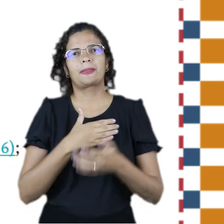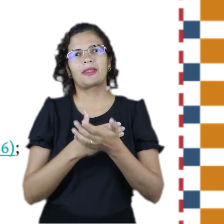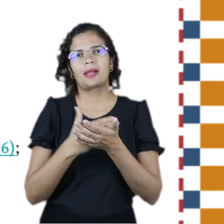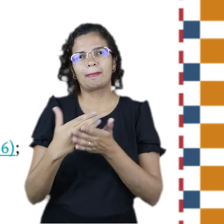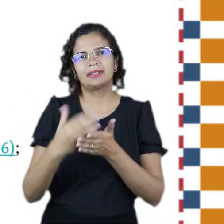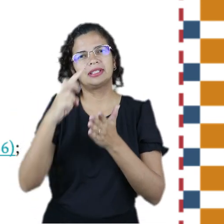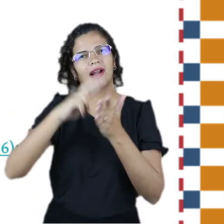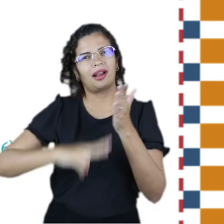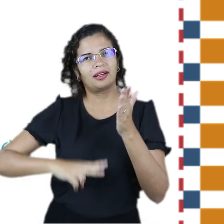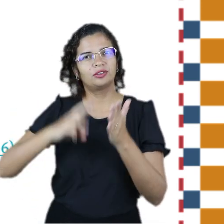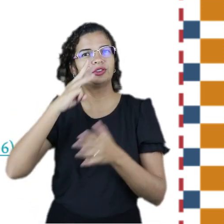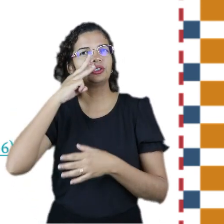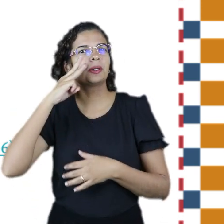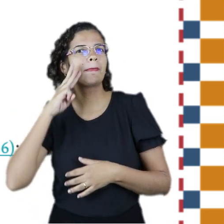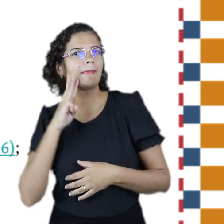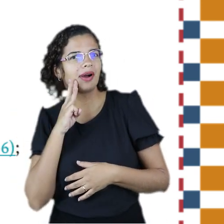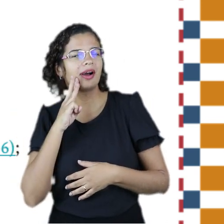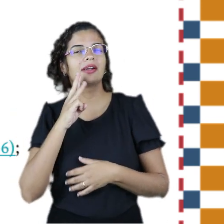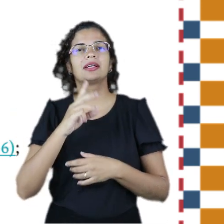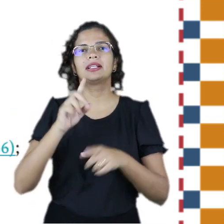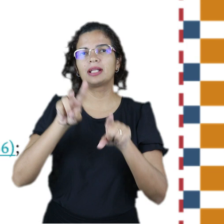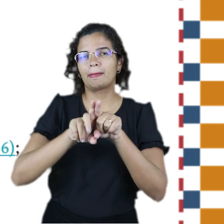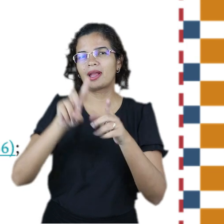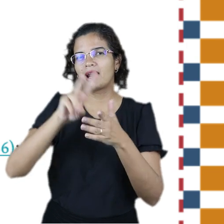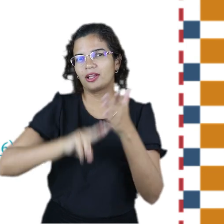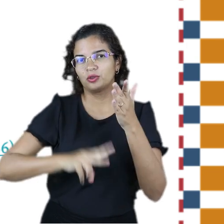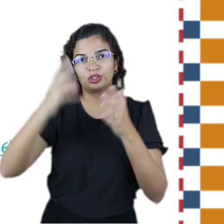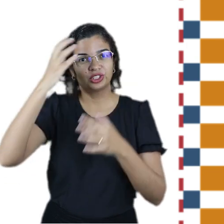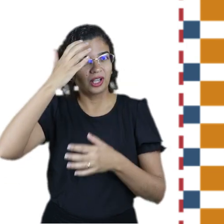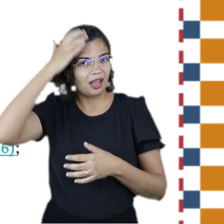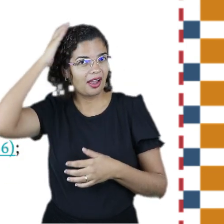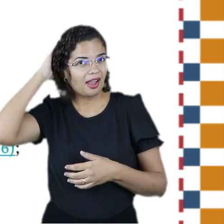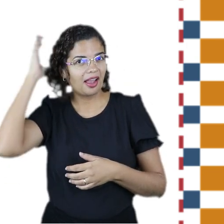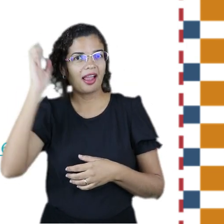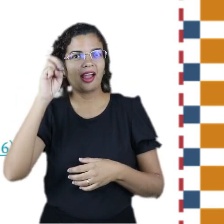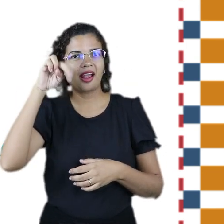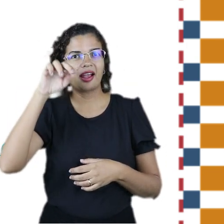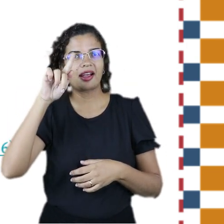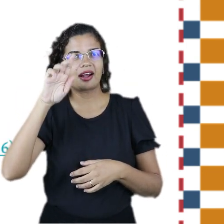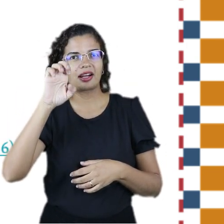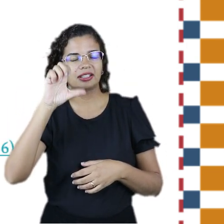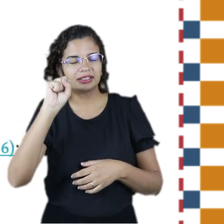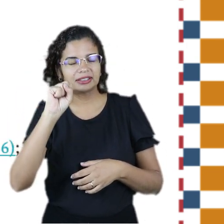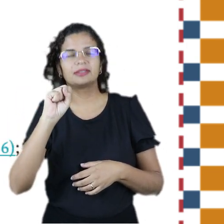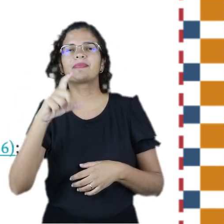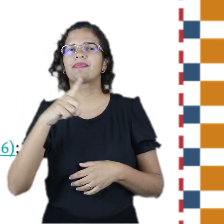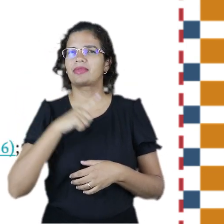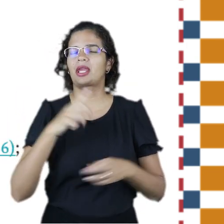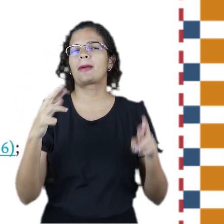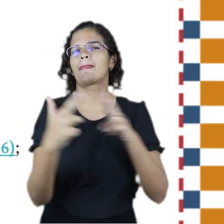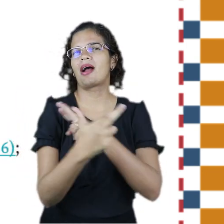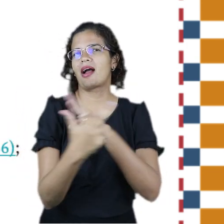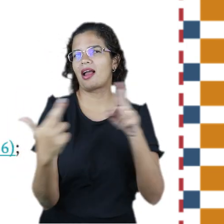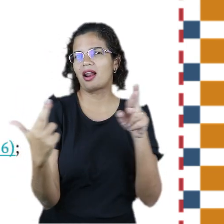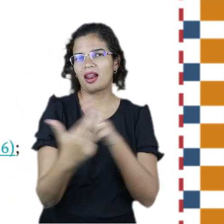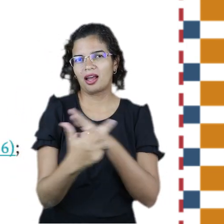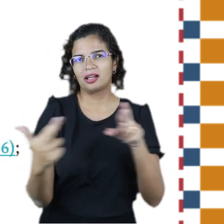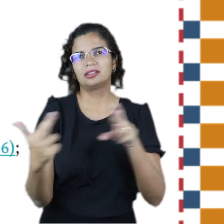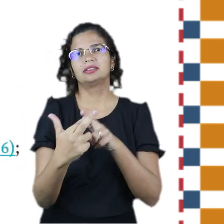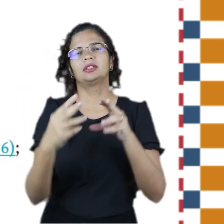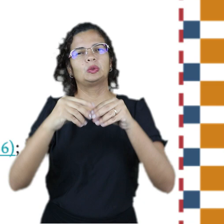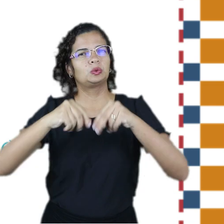os autores Karl Marx e Friedrich Engels, quando eles trabalham a categoria trabalho numa perspectiva de um conteúdo